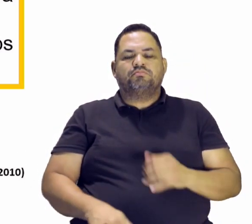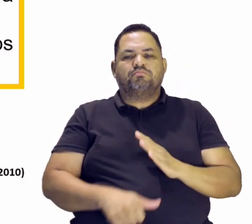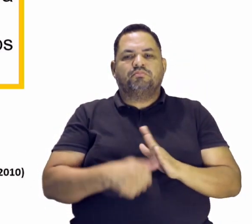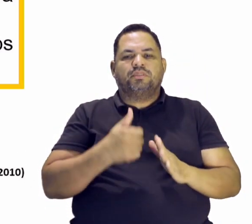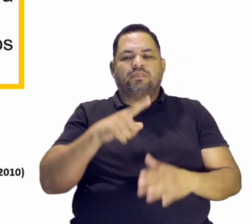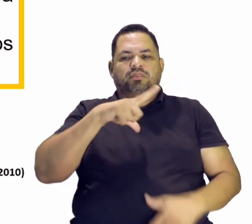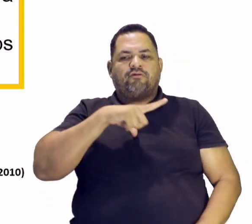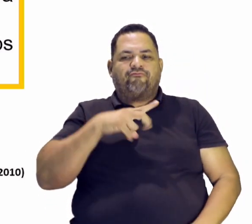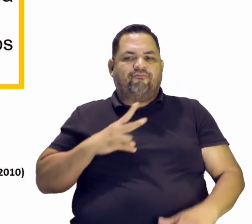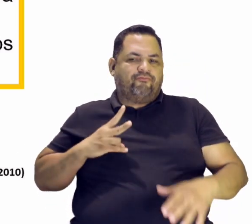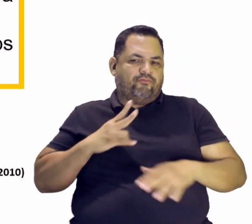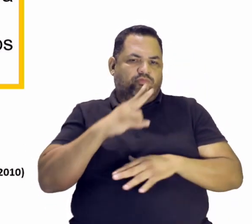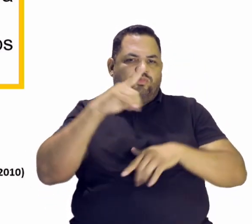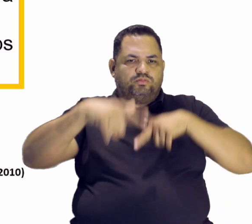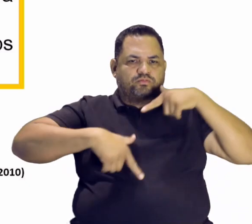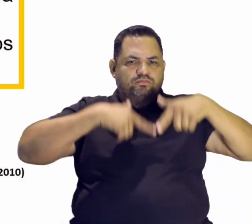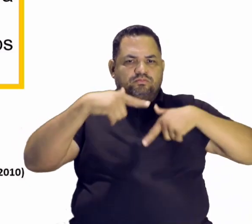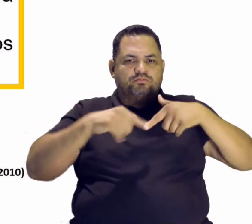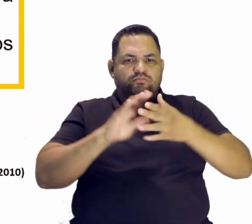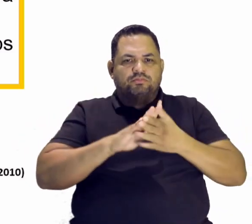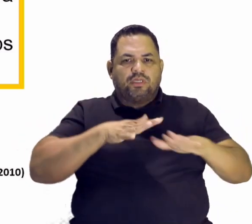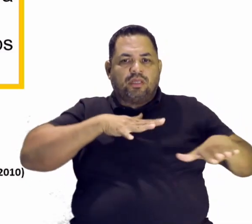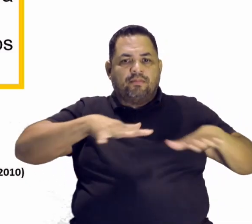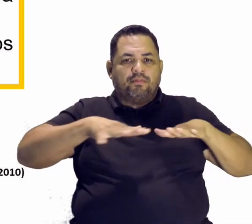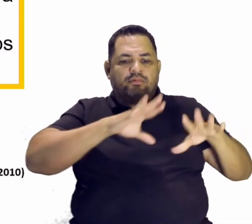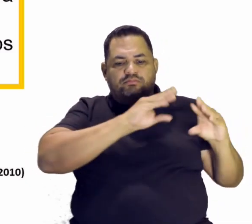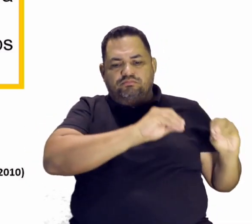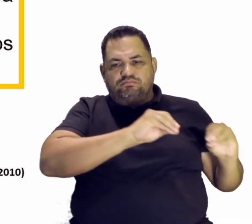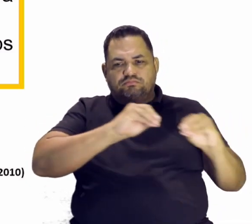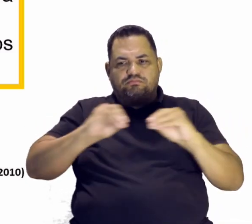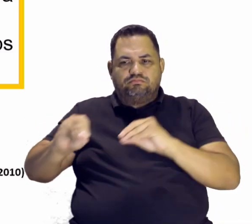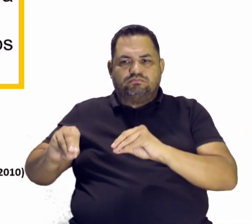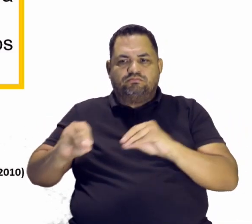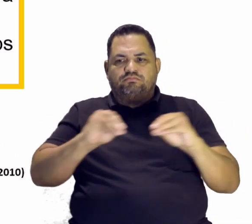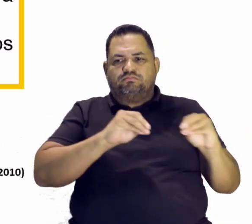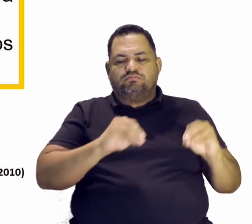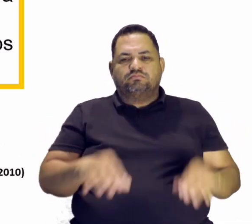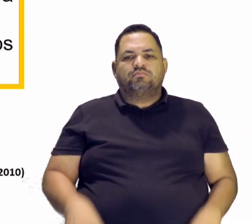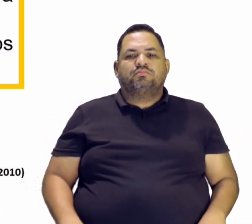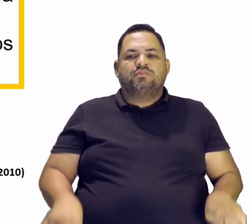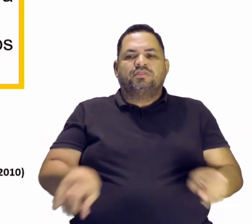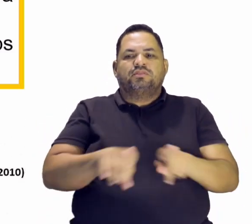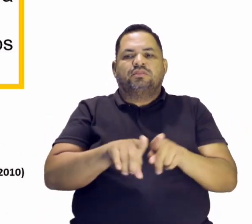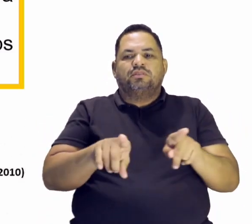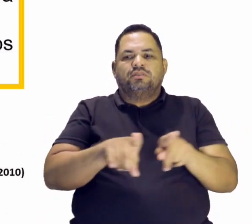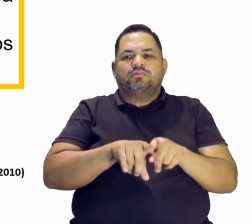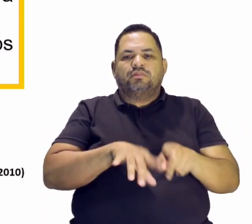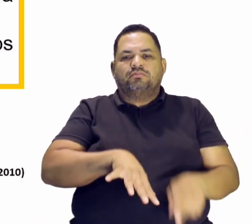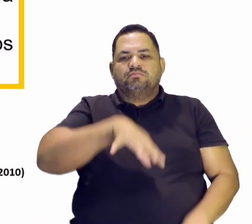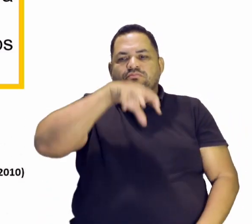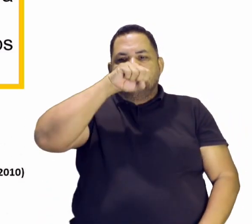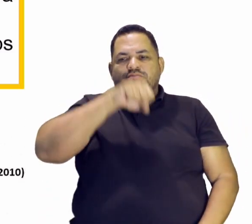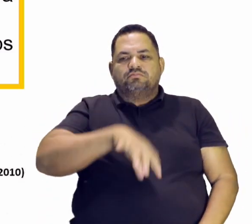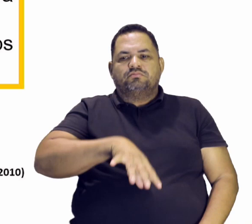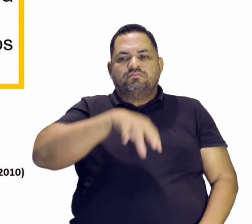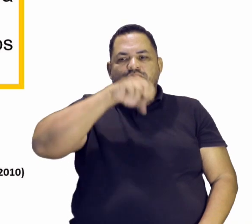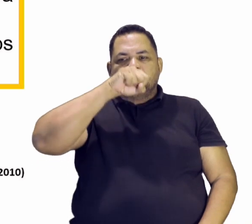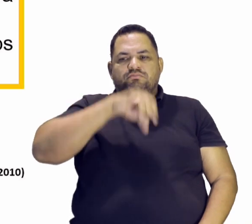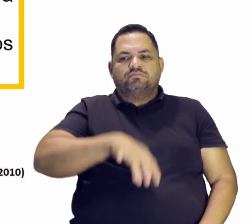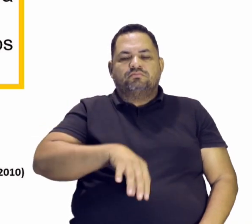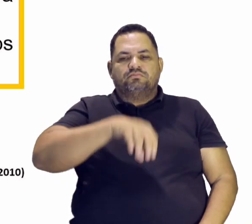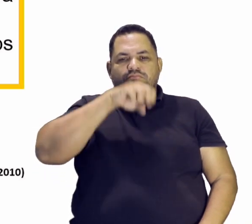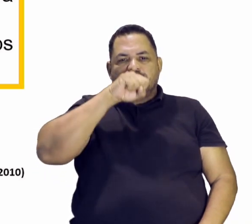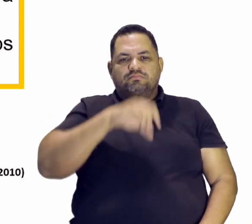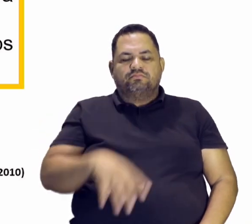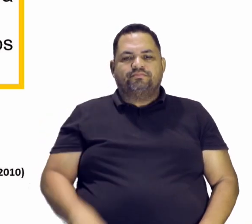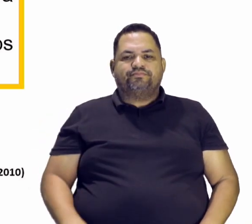força, né? Para a gente conseguir se movimentar, para a gente conseguir se locomover e para a gente poder também respirar. Então, nós